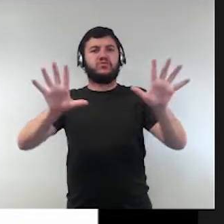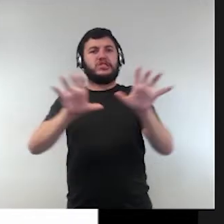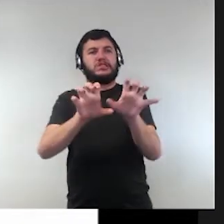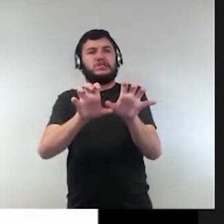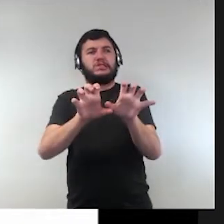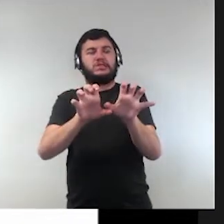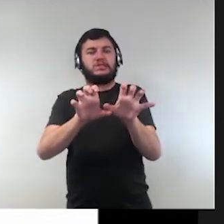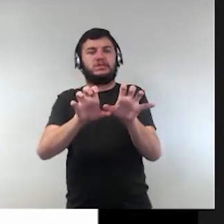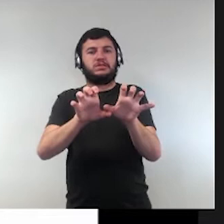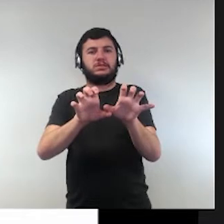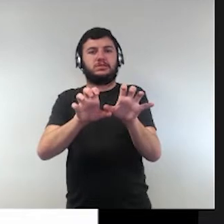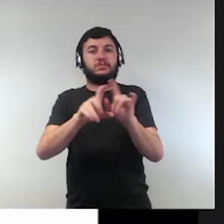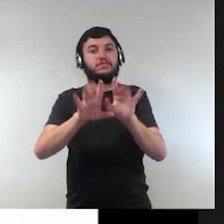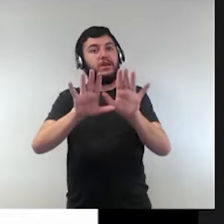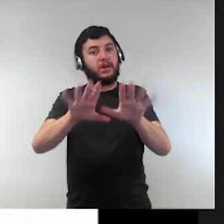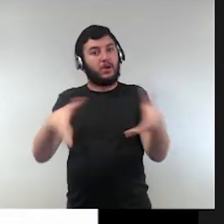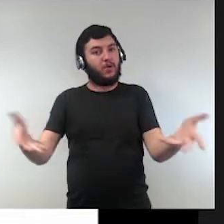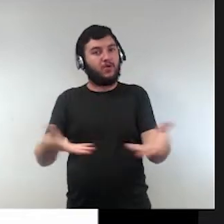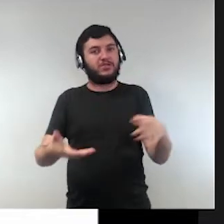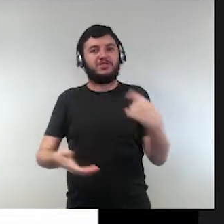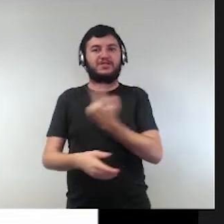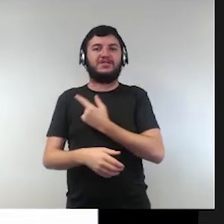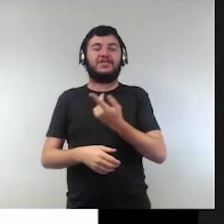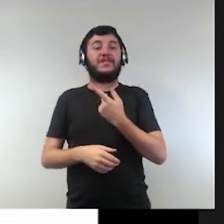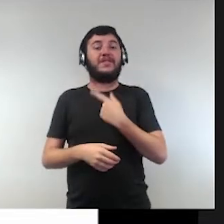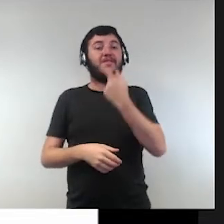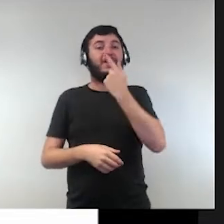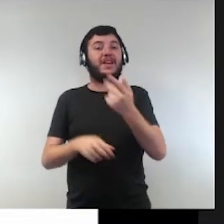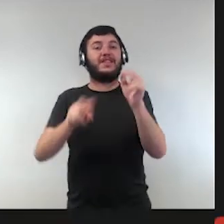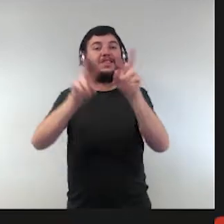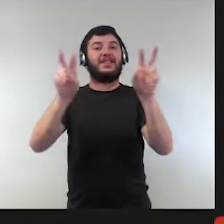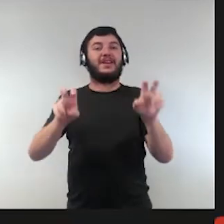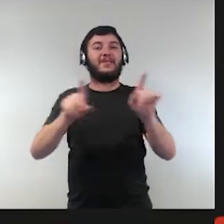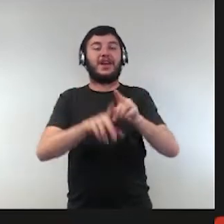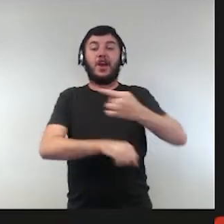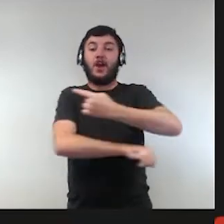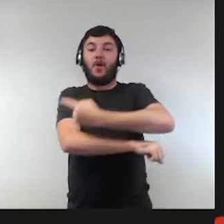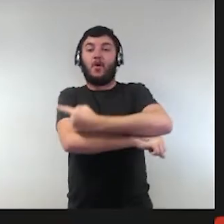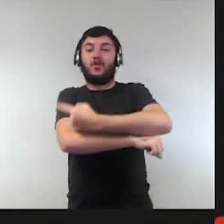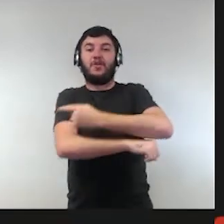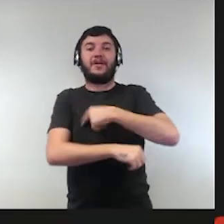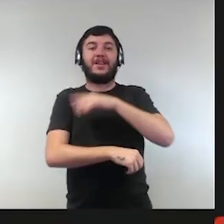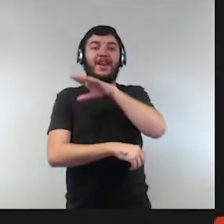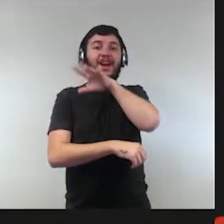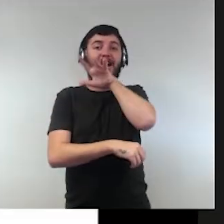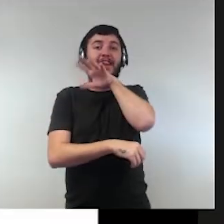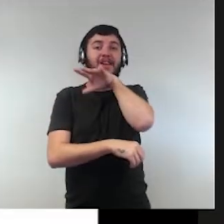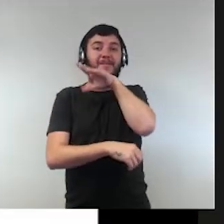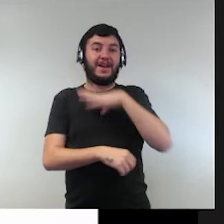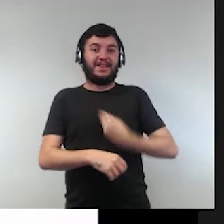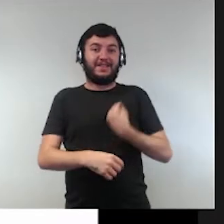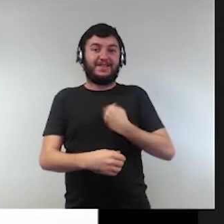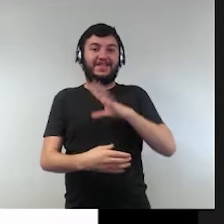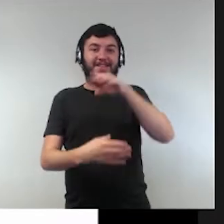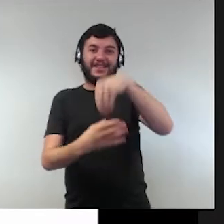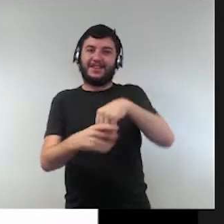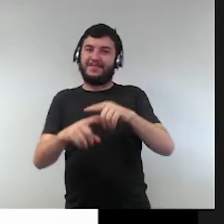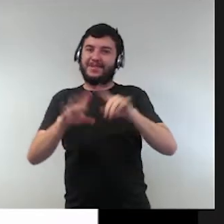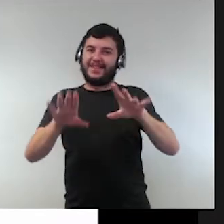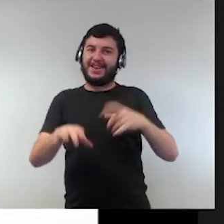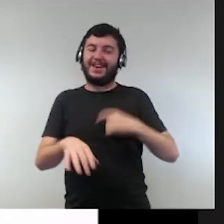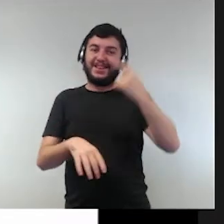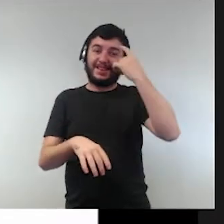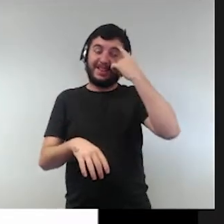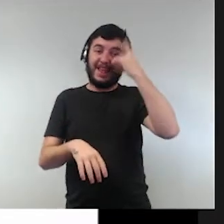Tá. Hoje nós vamos comentar sobre animais em condomínios, que é o tema original do nosso painel, sempre com a ideia da harmonia